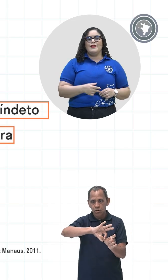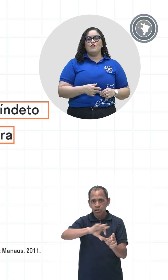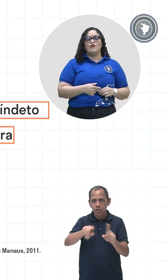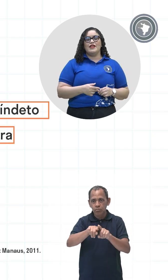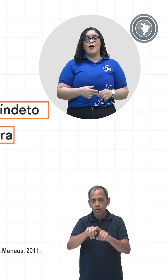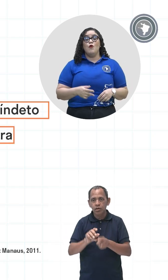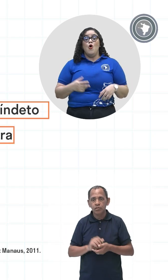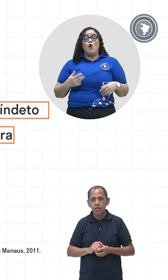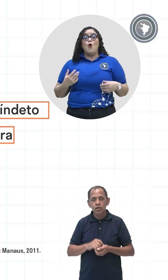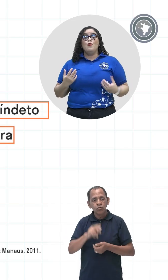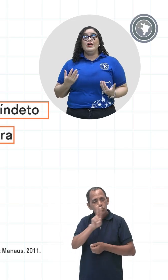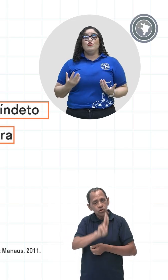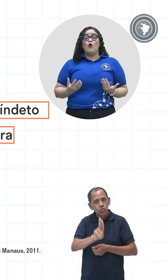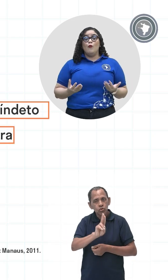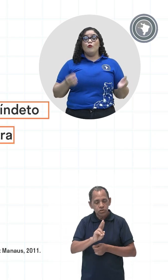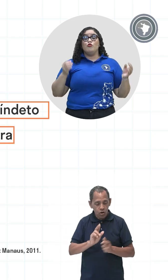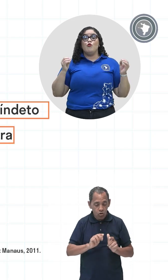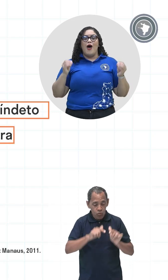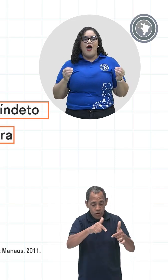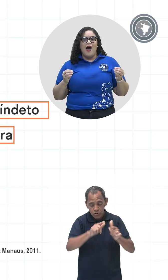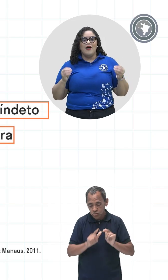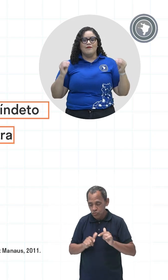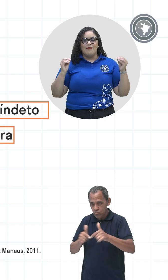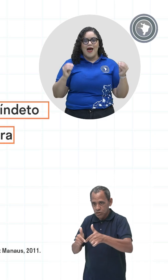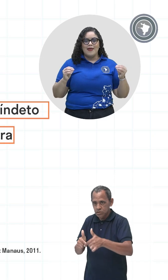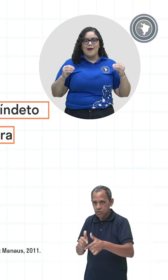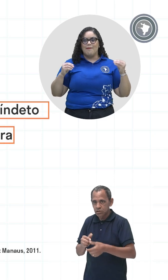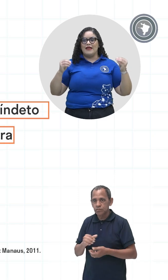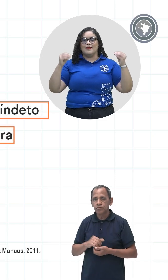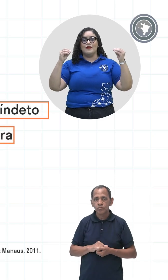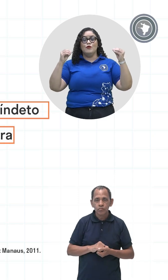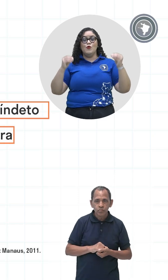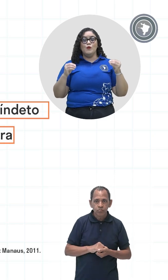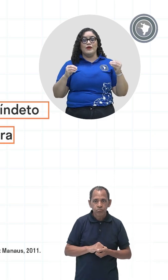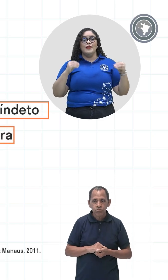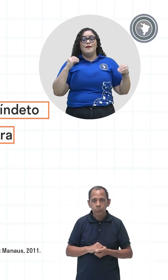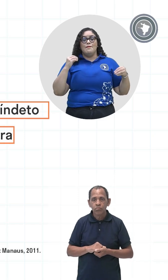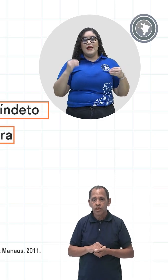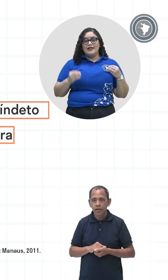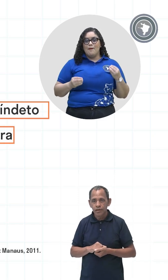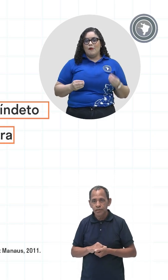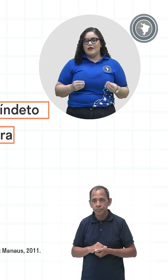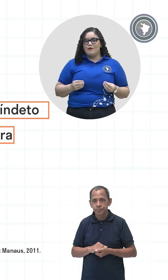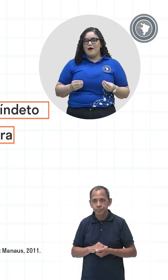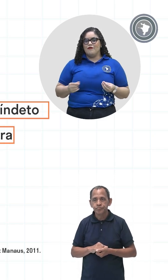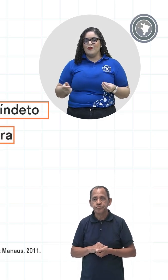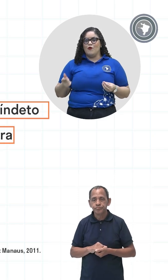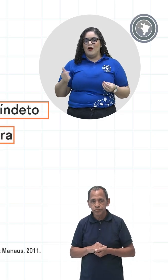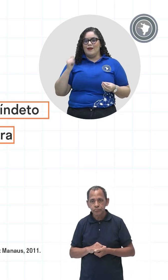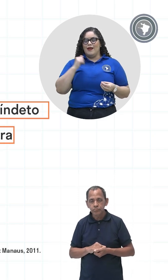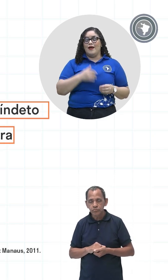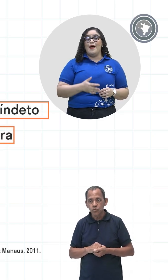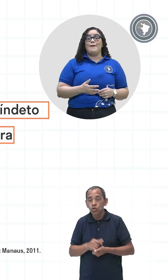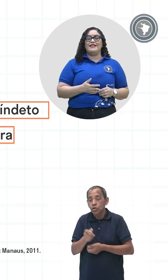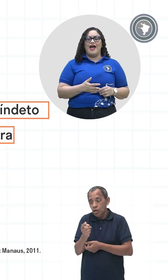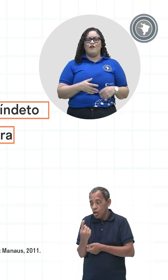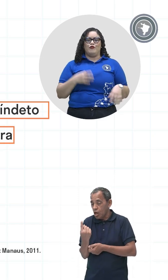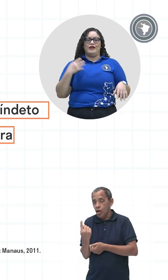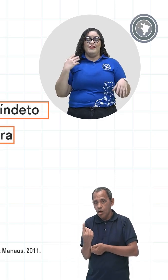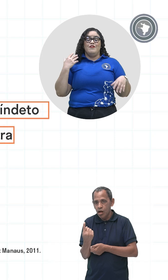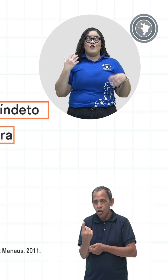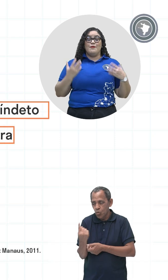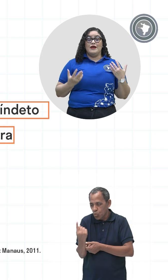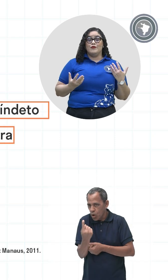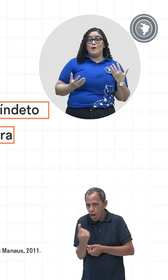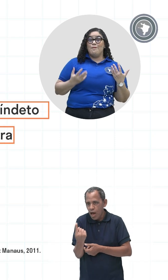por fim, lá no final, como um gnomo do ar, baila a pétala do lume, bem na ponta do pavio. Olha lá a